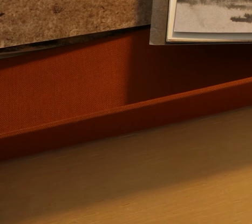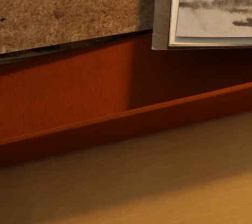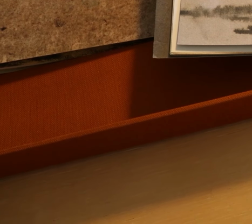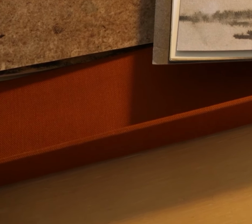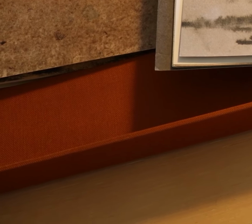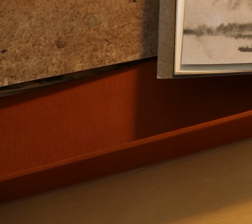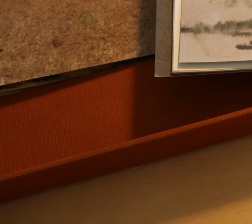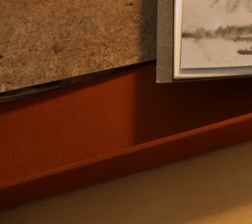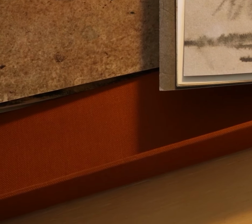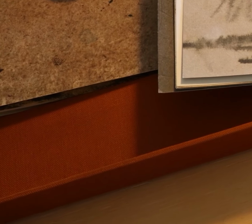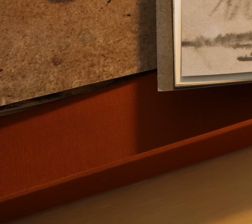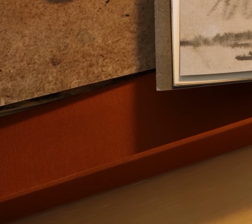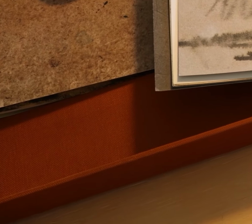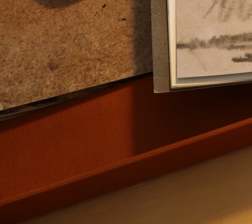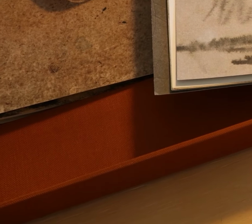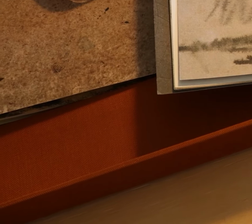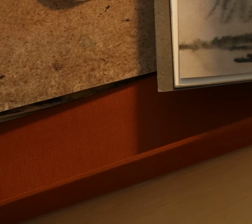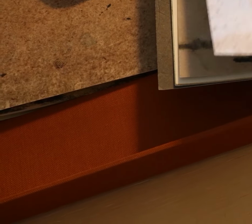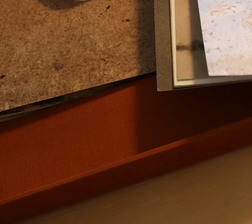marrom.